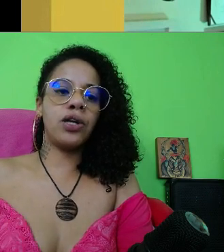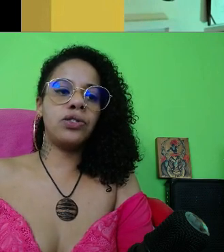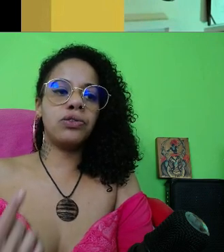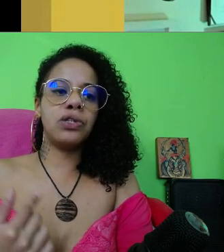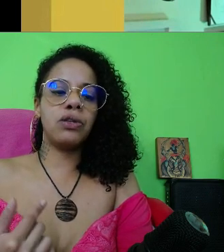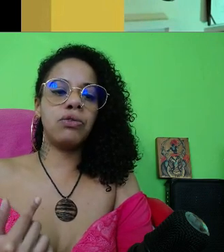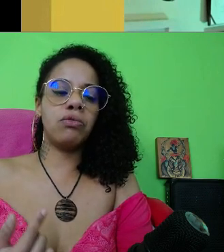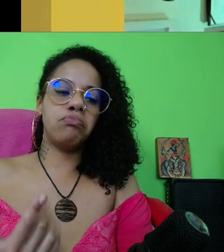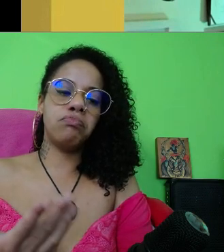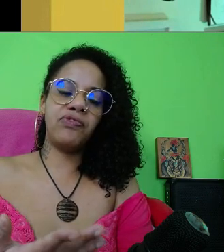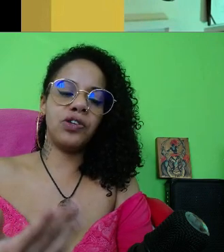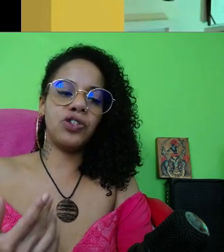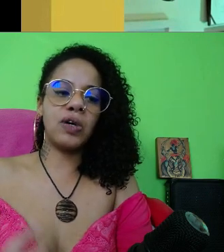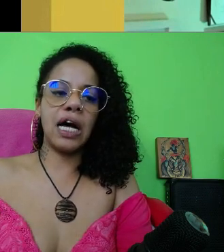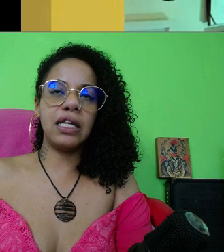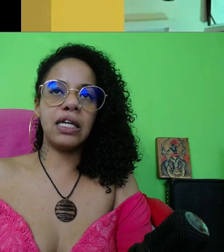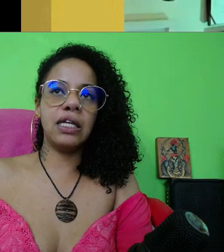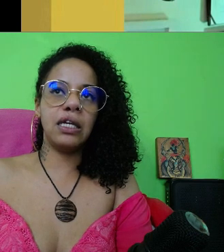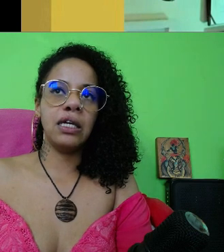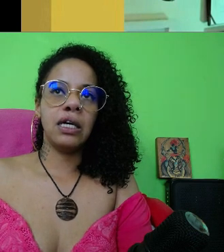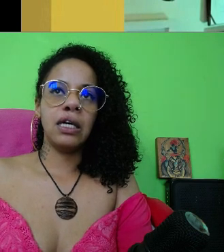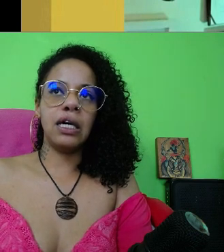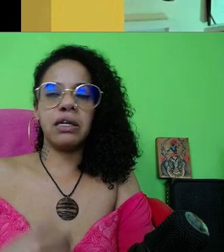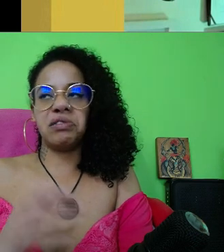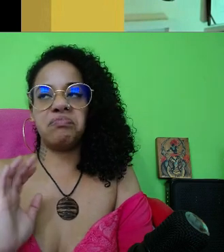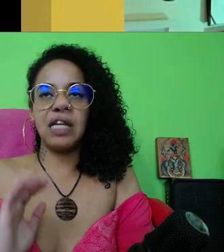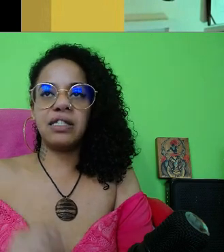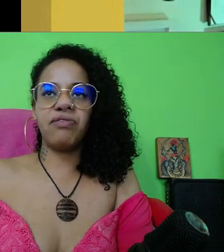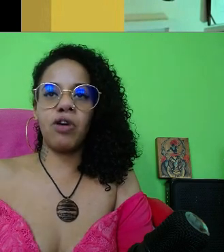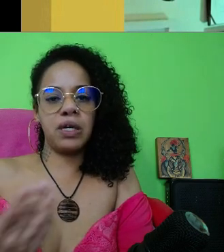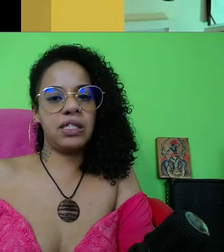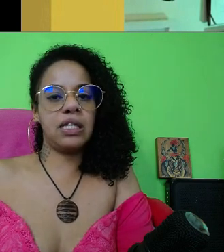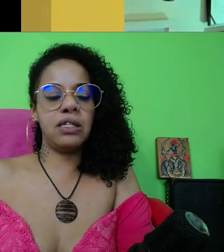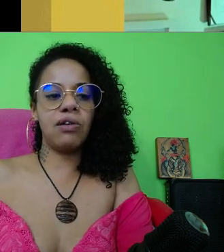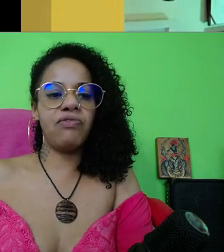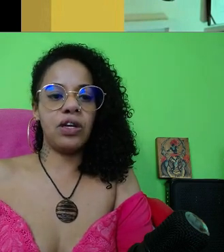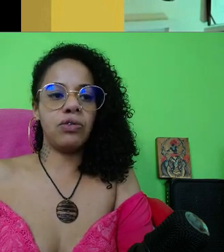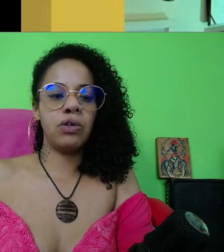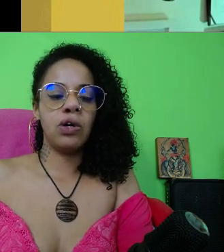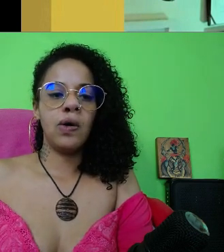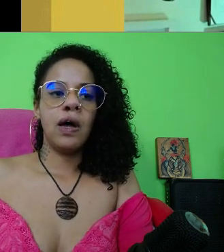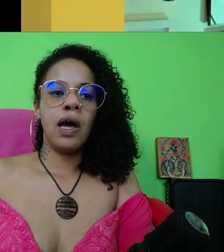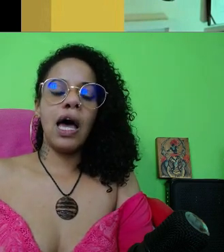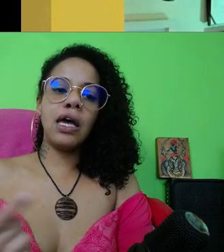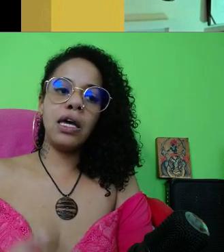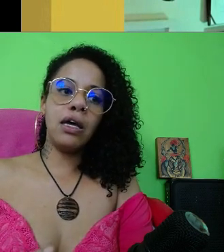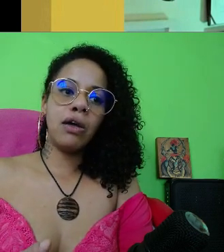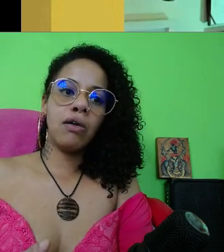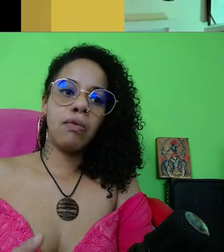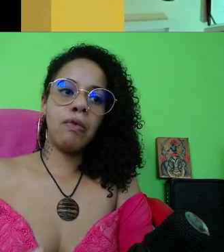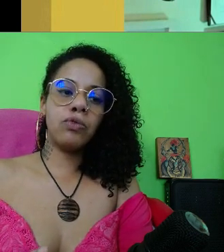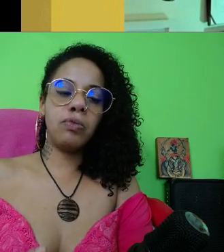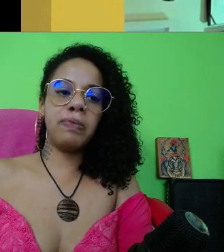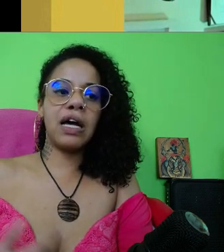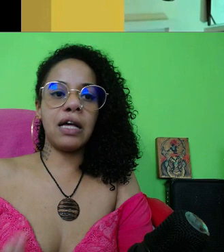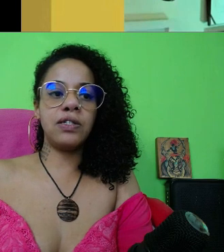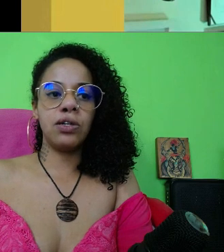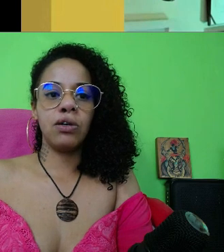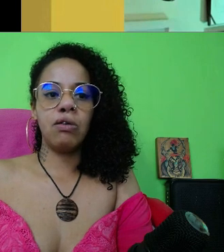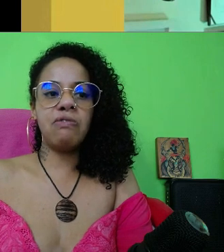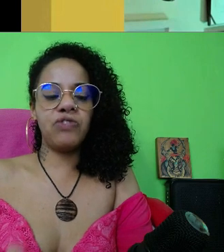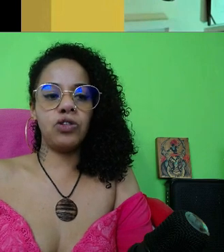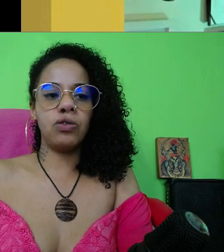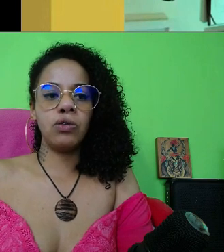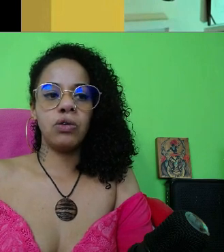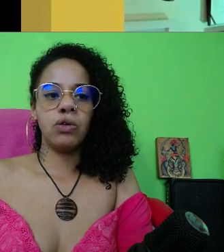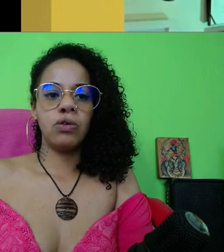aí agora estou sendo enfim jogado aqui dessa forma que vocês estão vendo aí tu pegasse